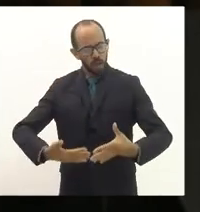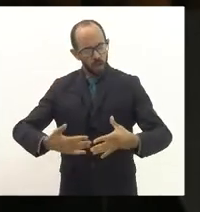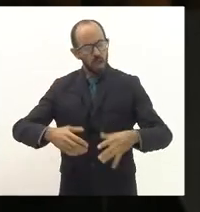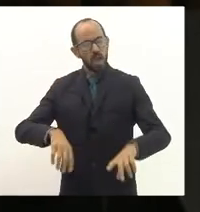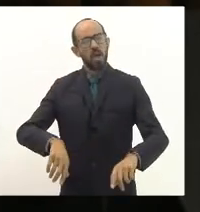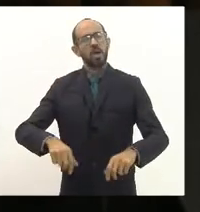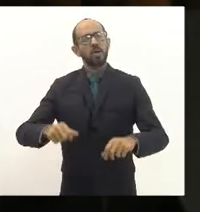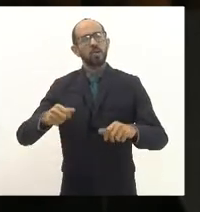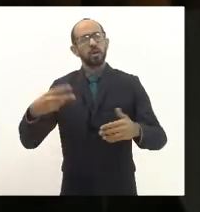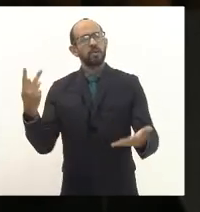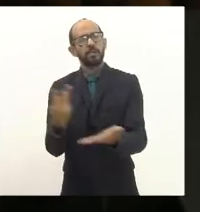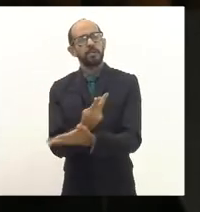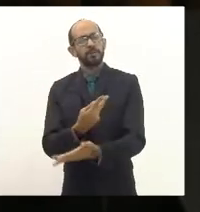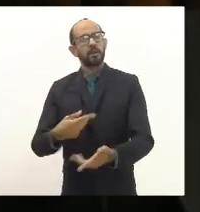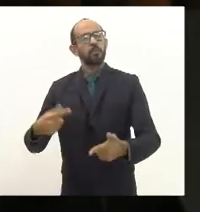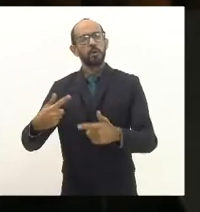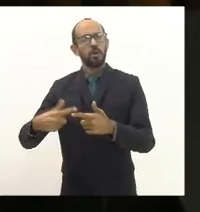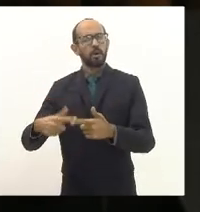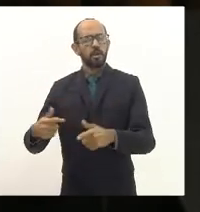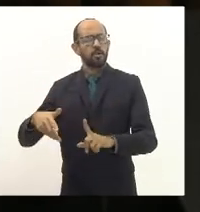que me levou a subir essa tribuna.